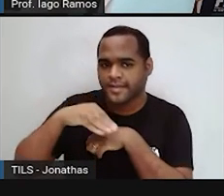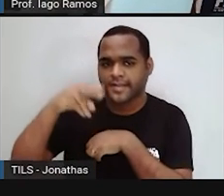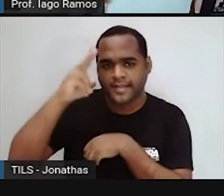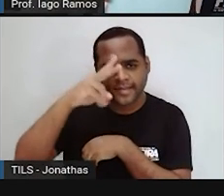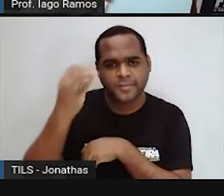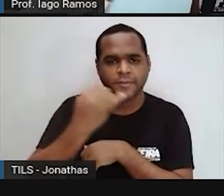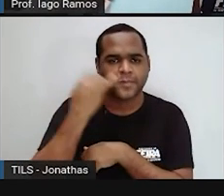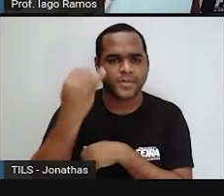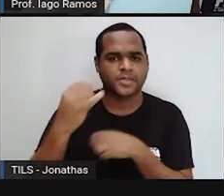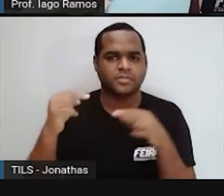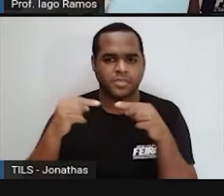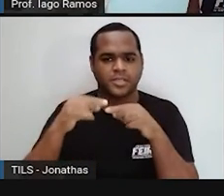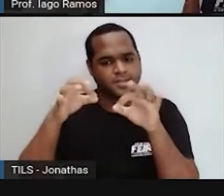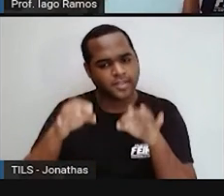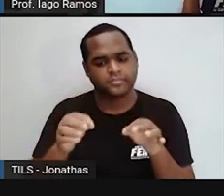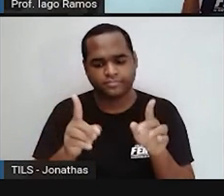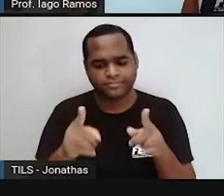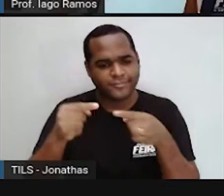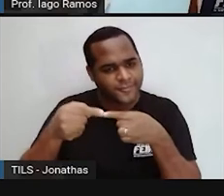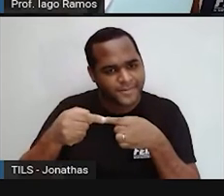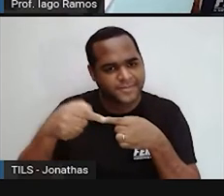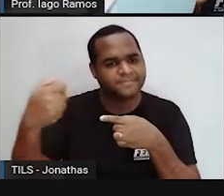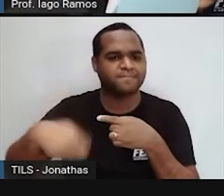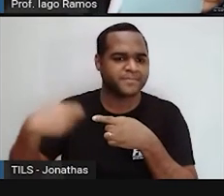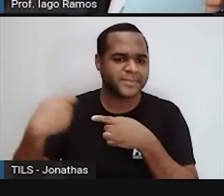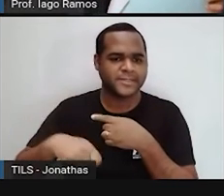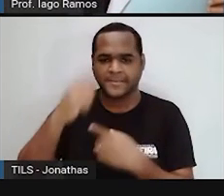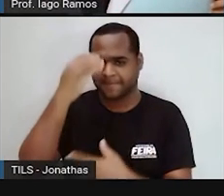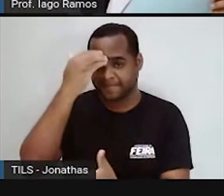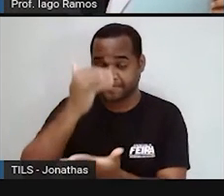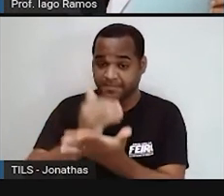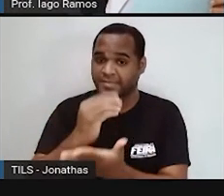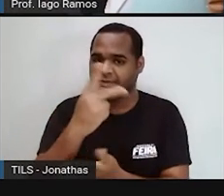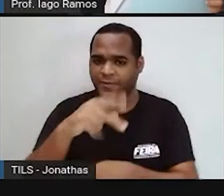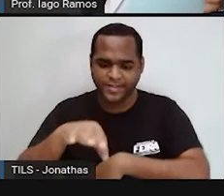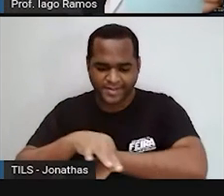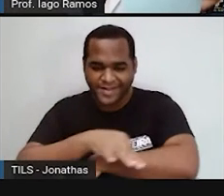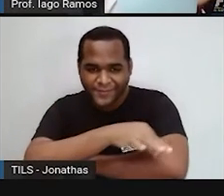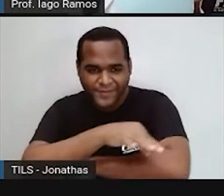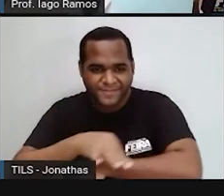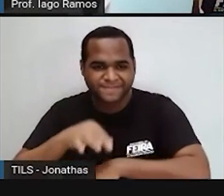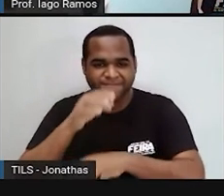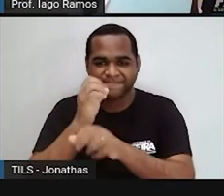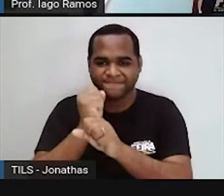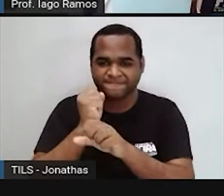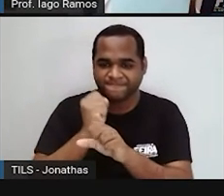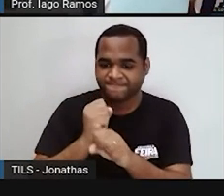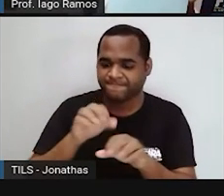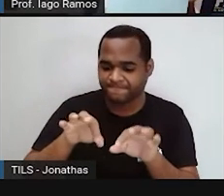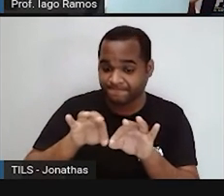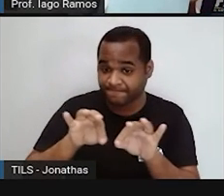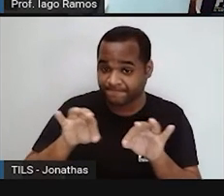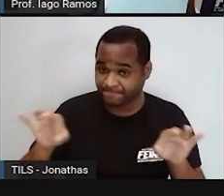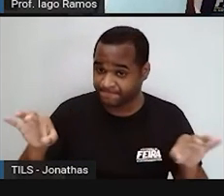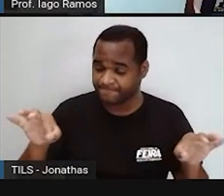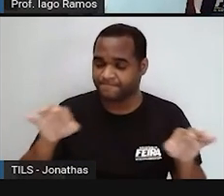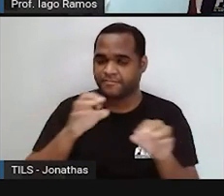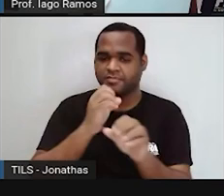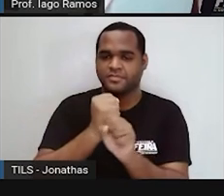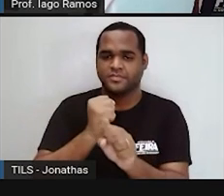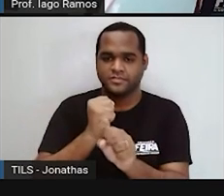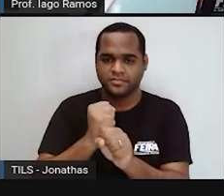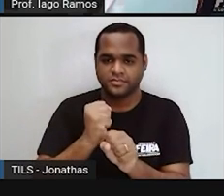lembre-se de se guiar pelos quadrados Então você vai com sua régua pegar uma medida assim aí certo